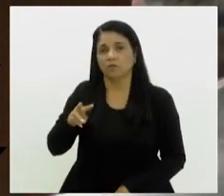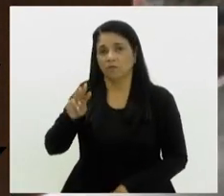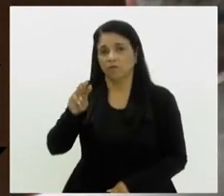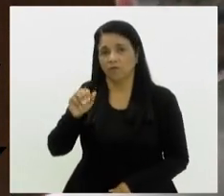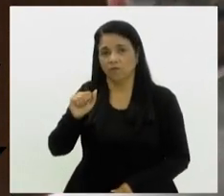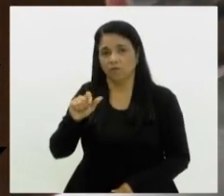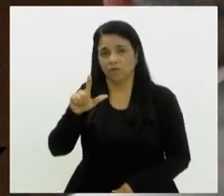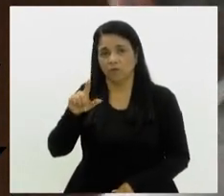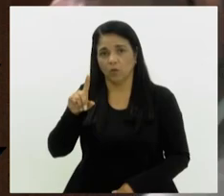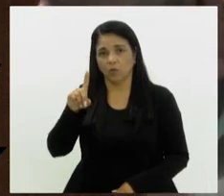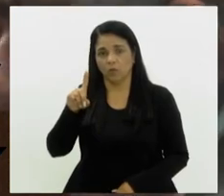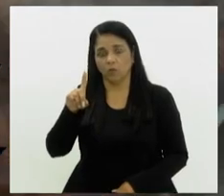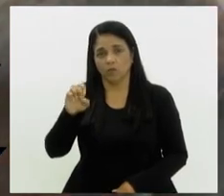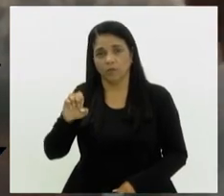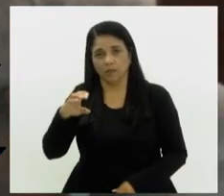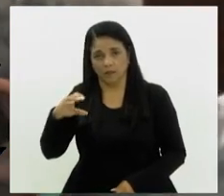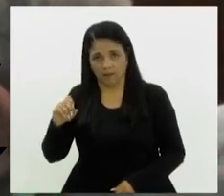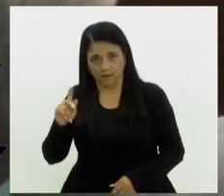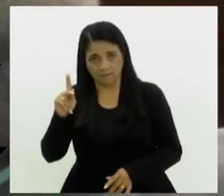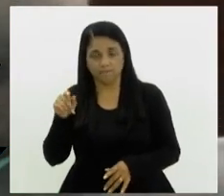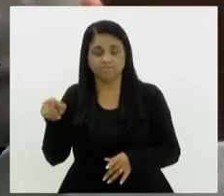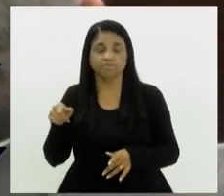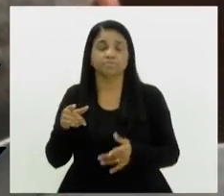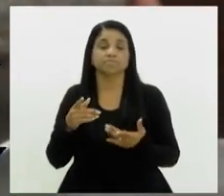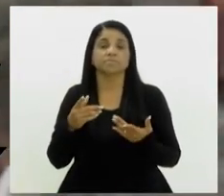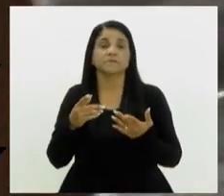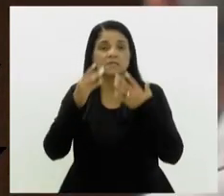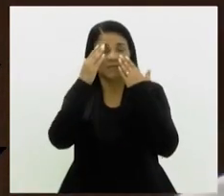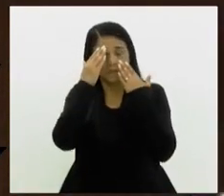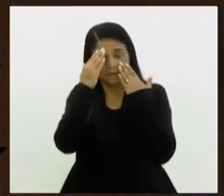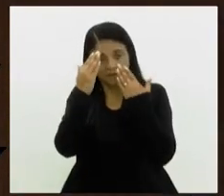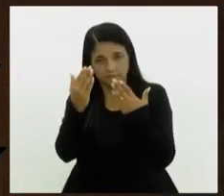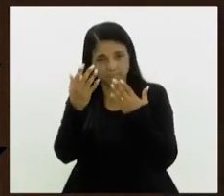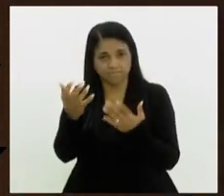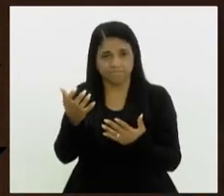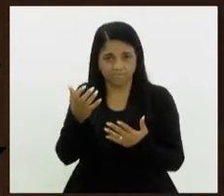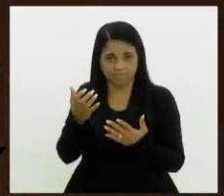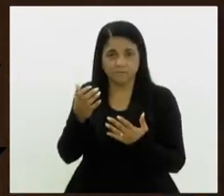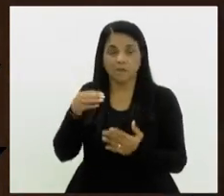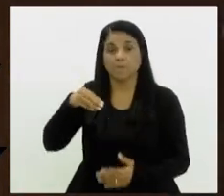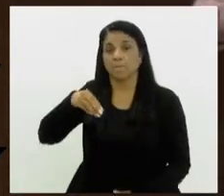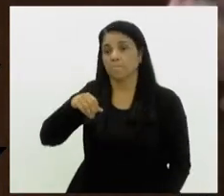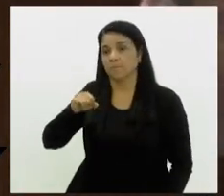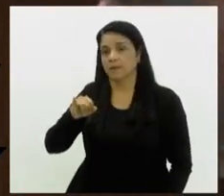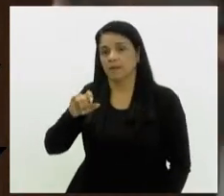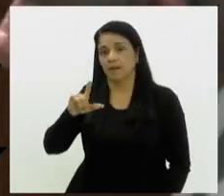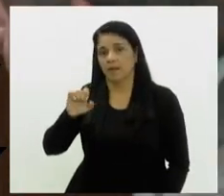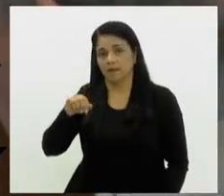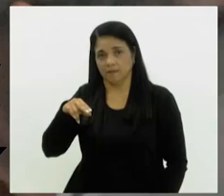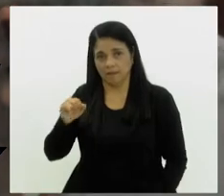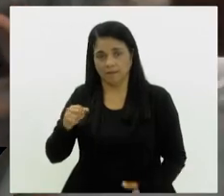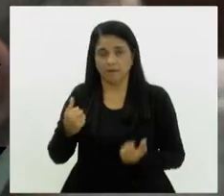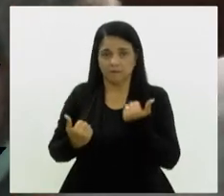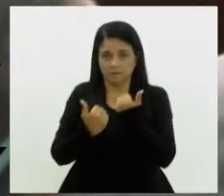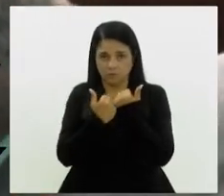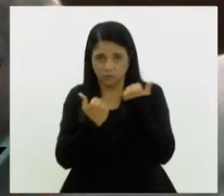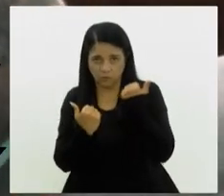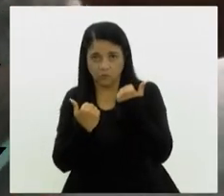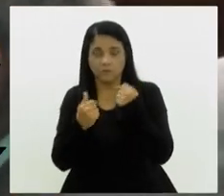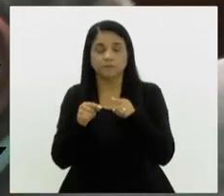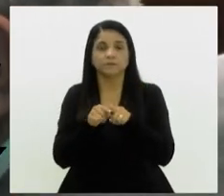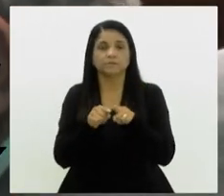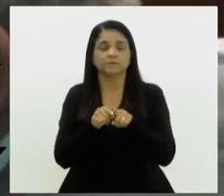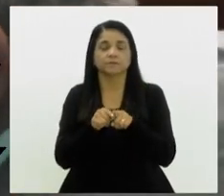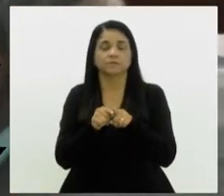deputado Serafini fez referência a esse projeto. Queria aqui agradecer a Milena, nossa assessora, que juntamente